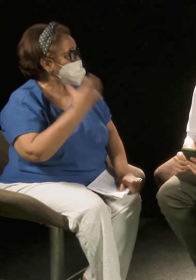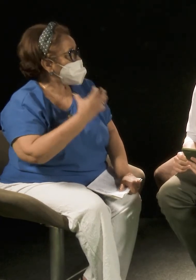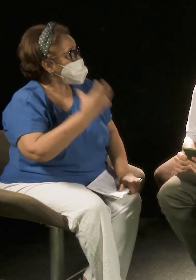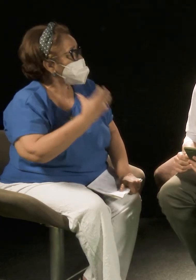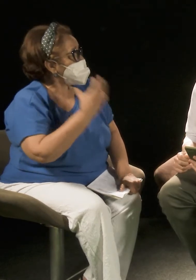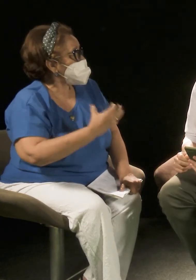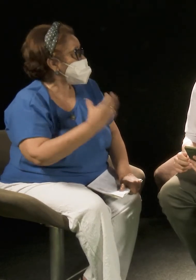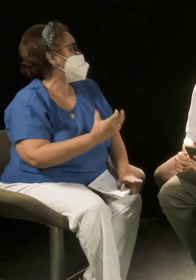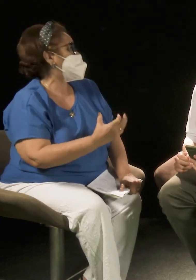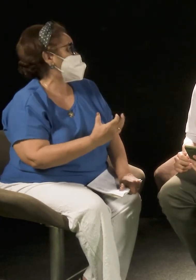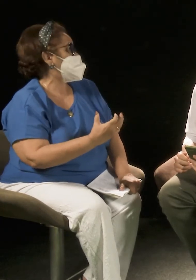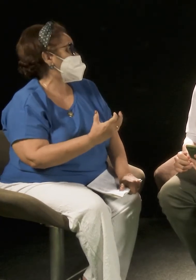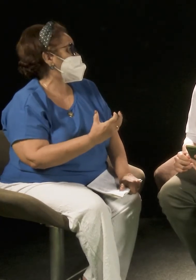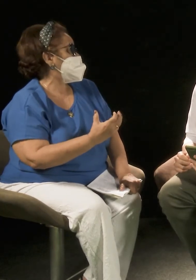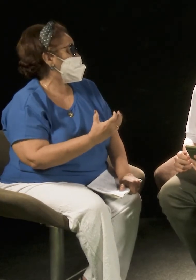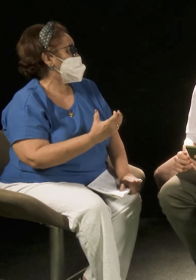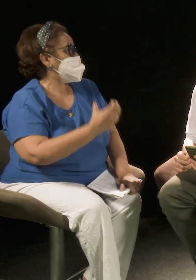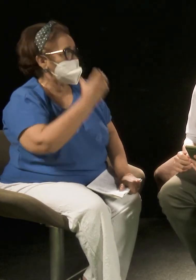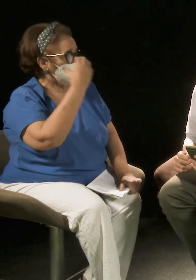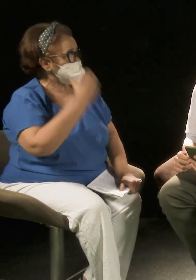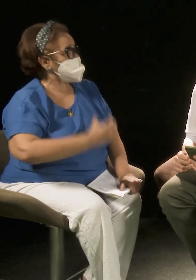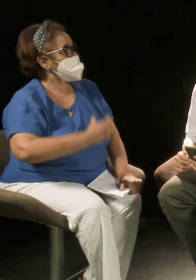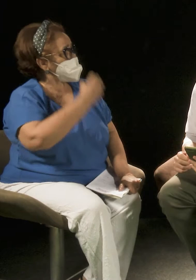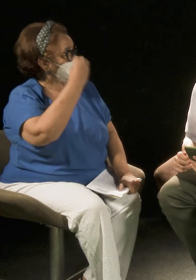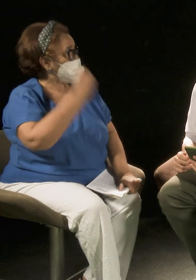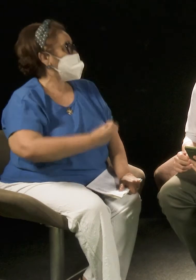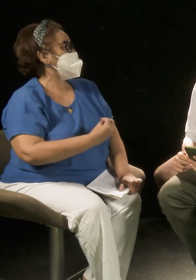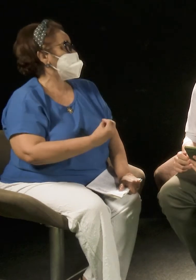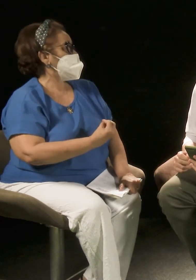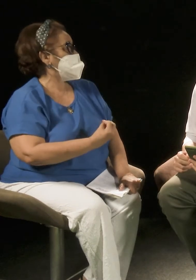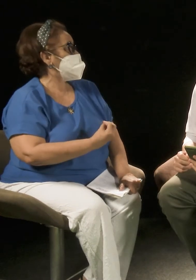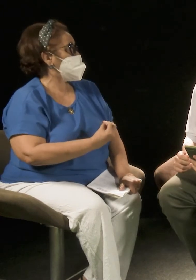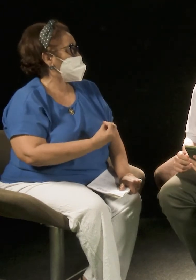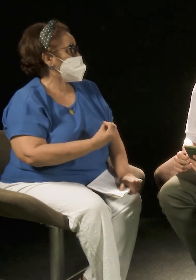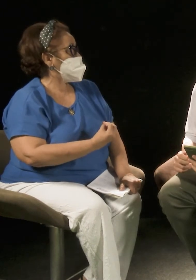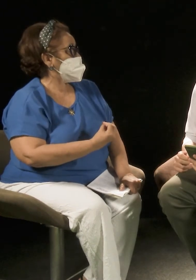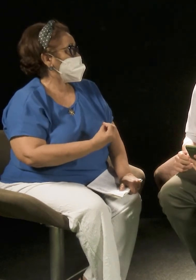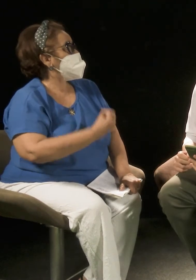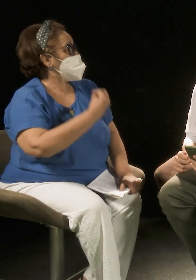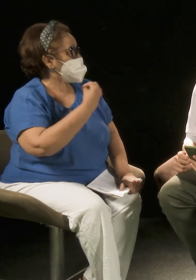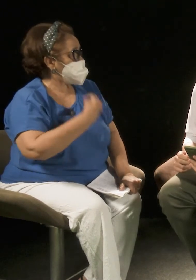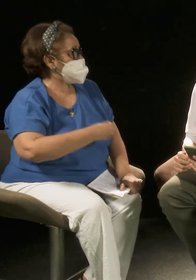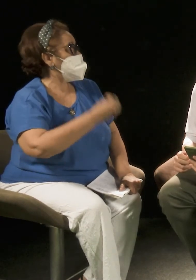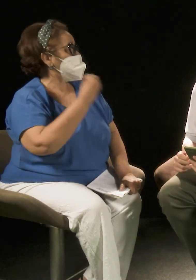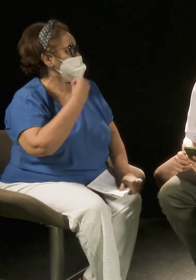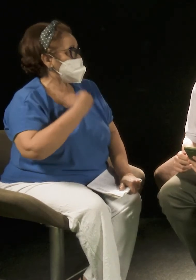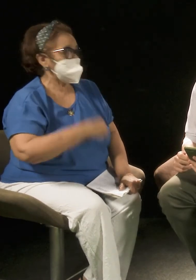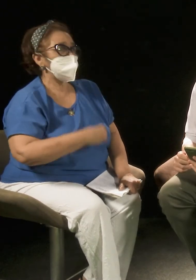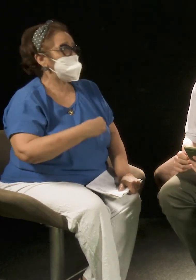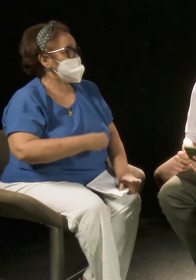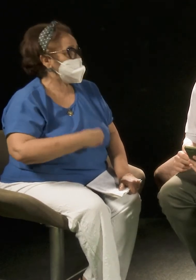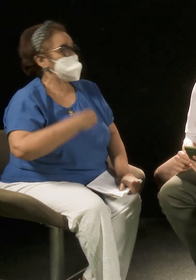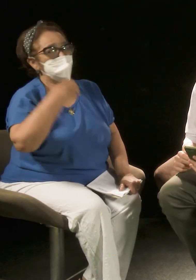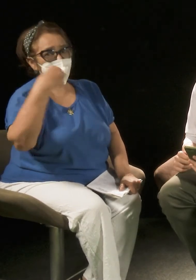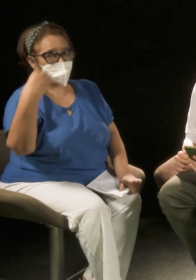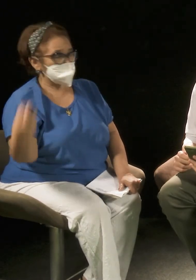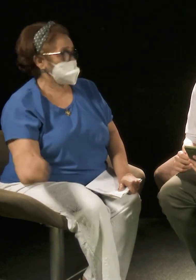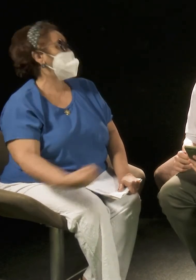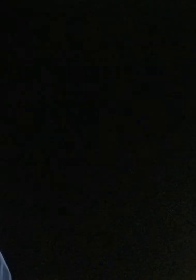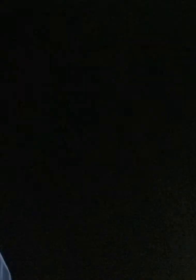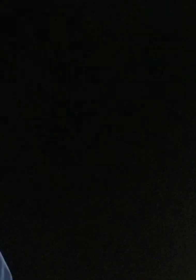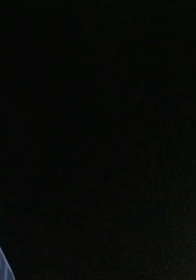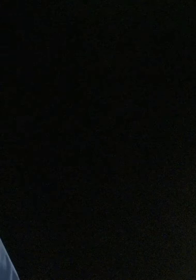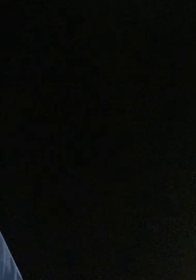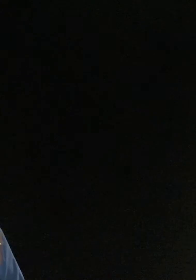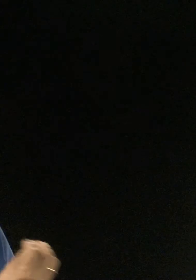um tratamento mais objetivo, para que ela se valorize como mulher, porque a partir do momento que ela se valoriza, ela valoriza